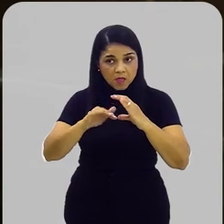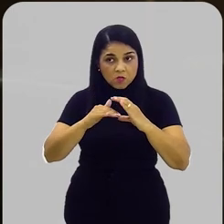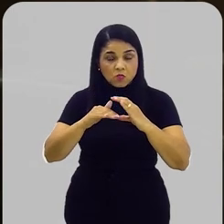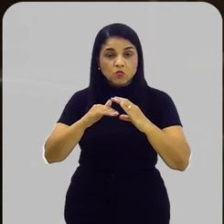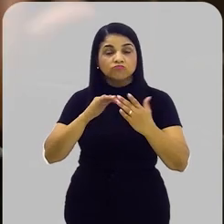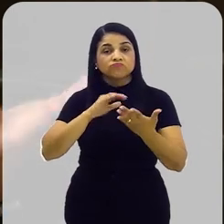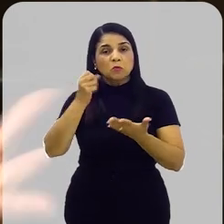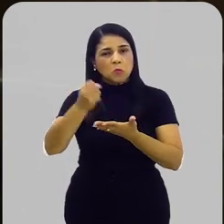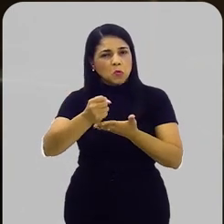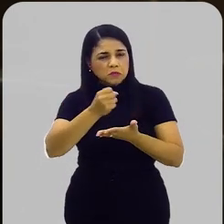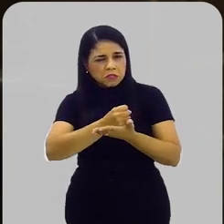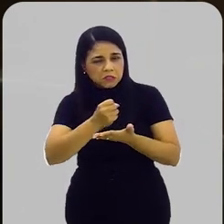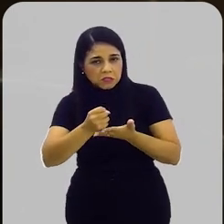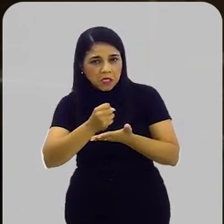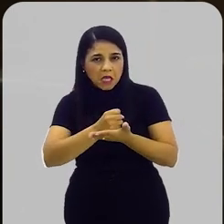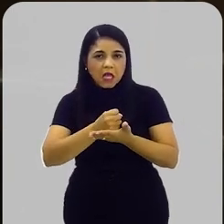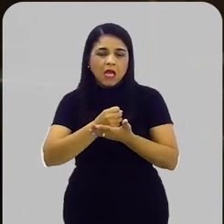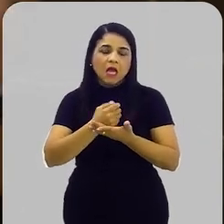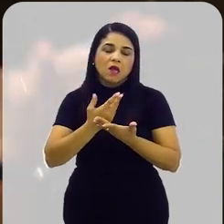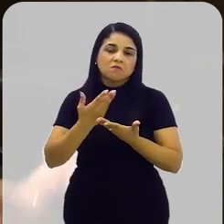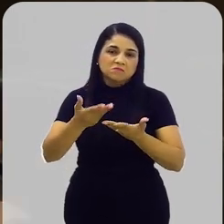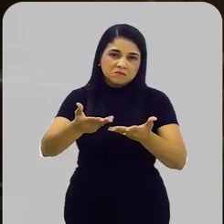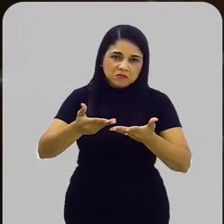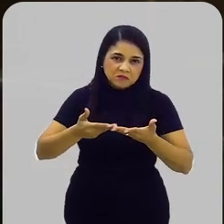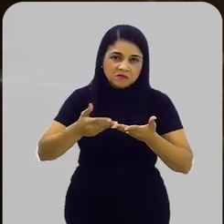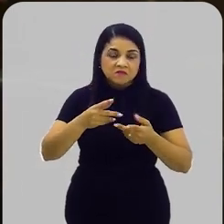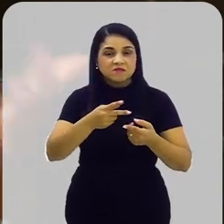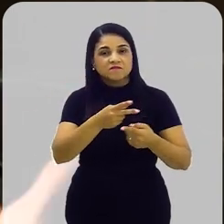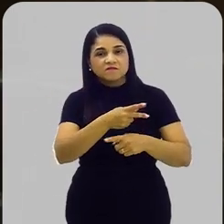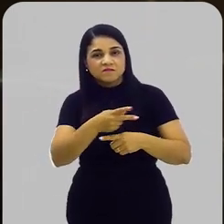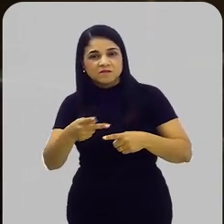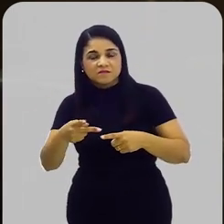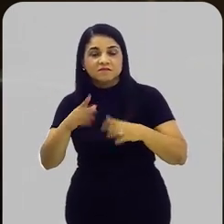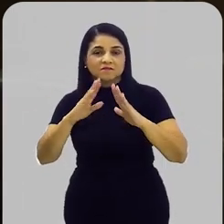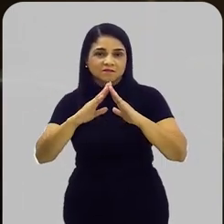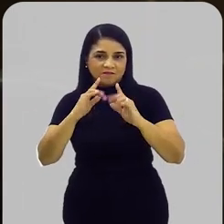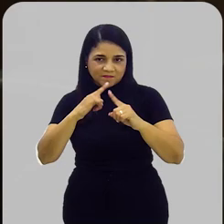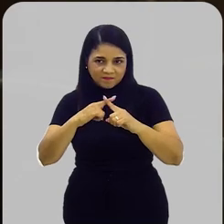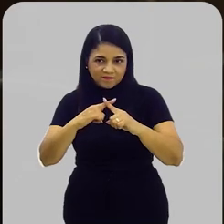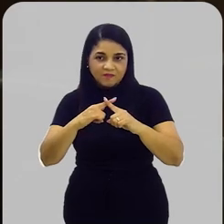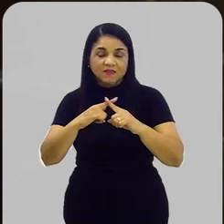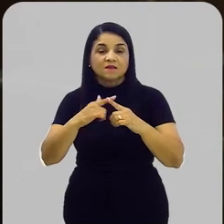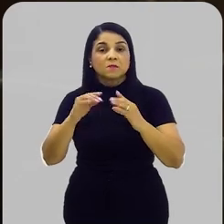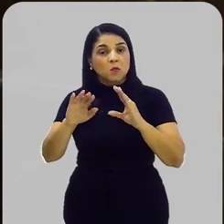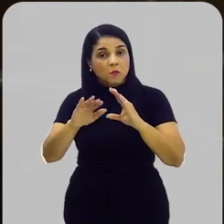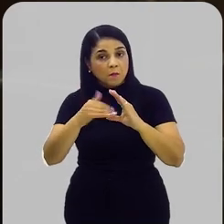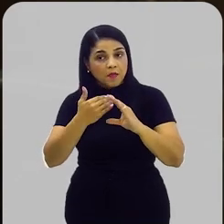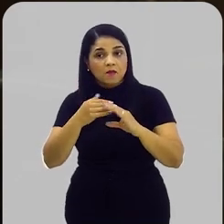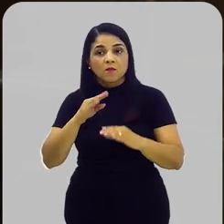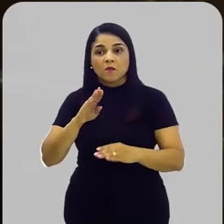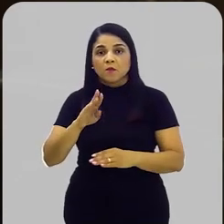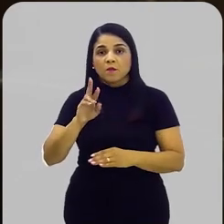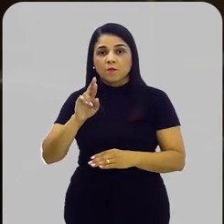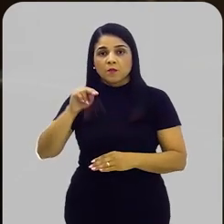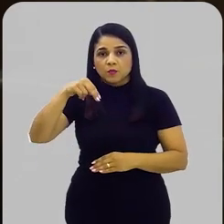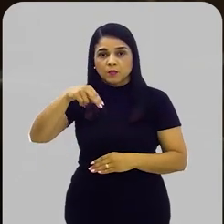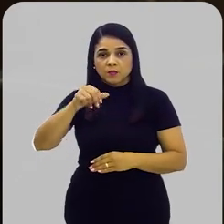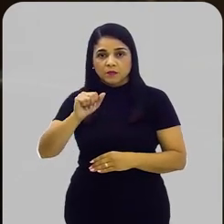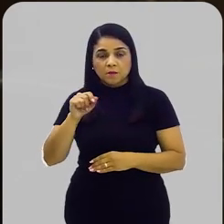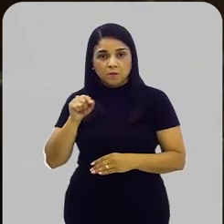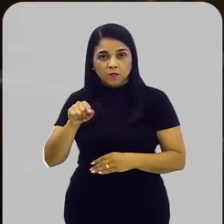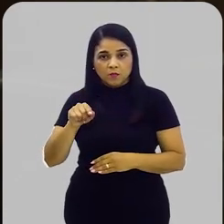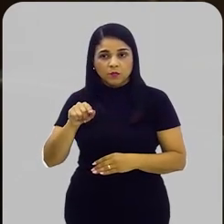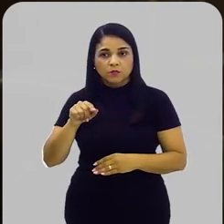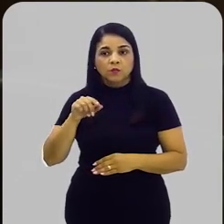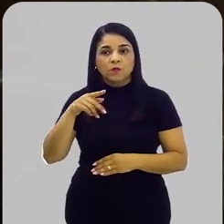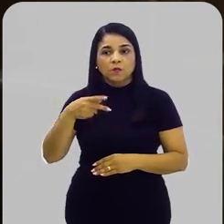né, para quem quiser contratar, para quem quiser que eu vá à igreja ministrar. É só mandar lá no e-mail, que é bruna, com dois